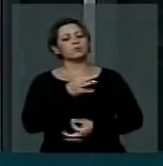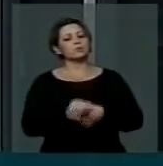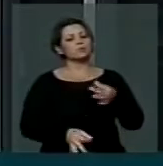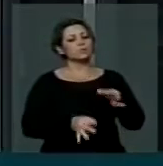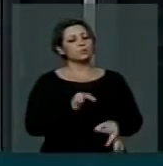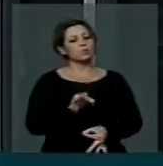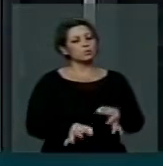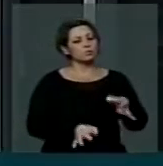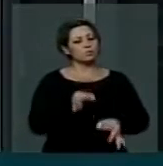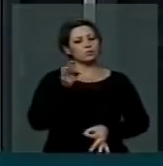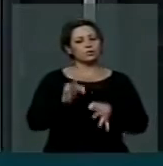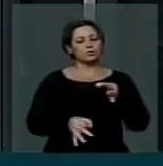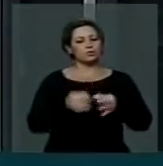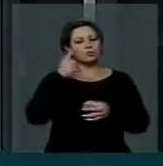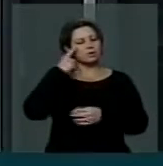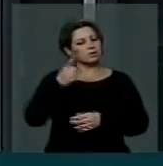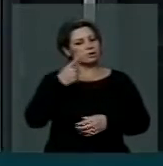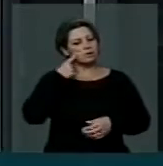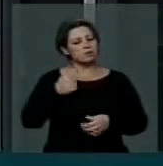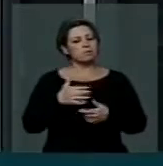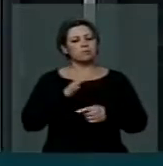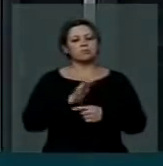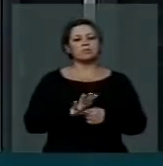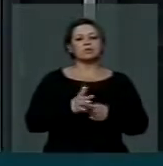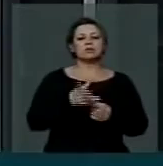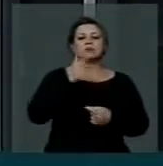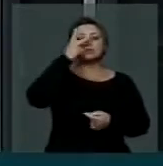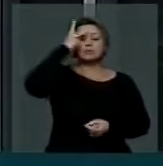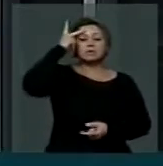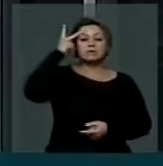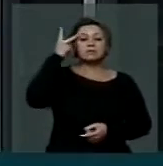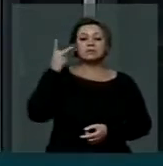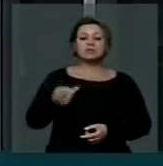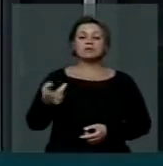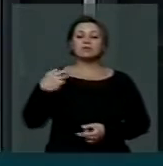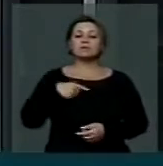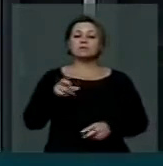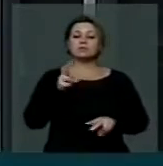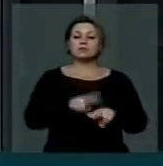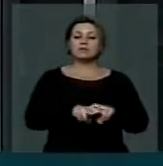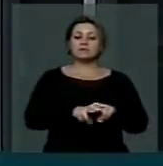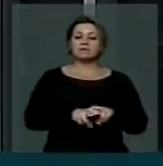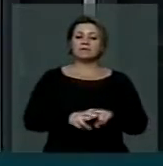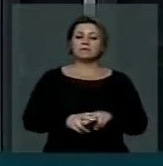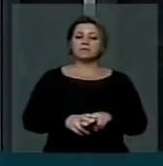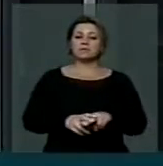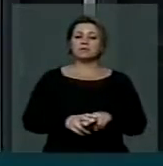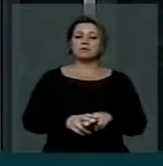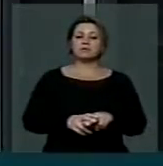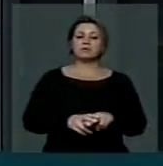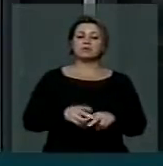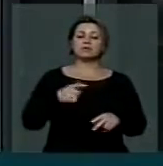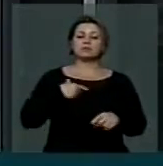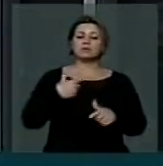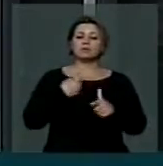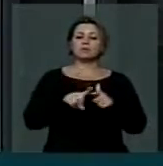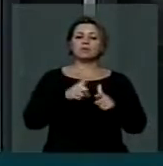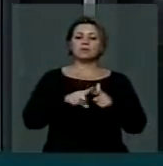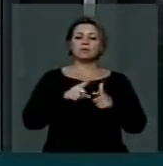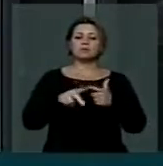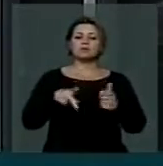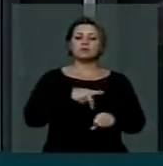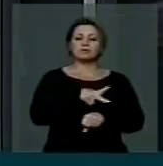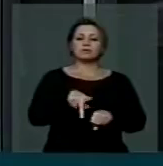investida de autoridade para conduzir indivíduos a prestar contas por violações de leis internacionais. Até